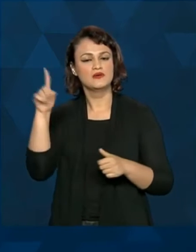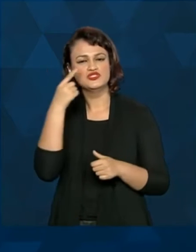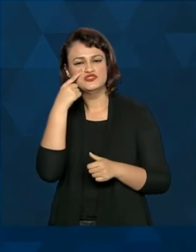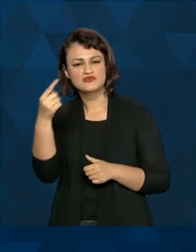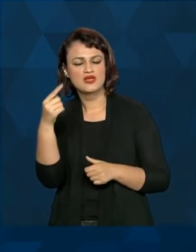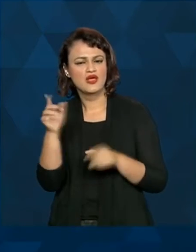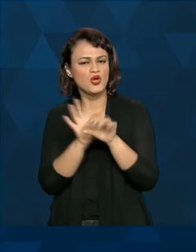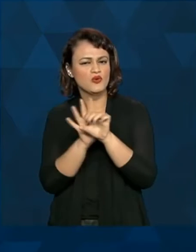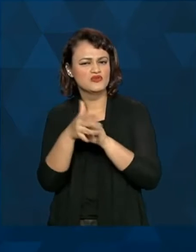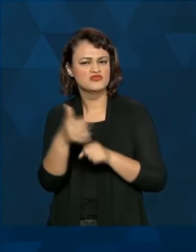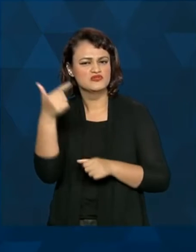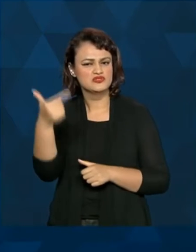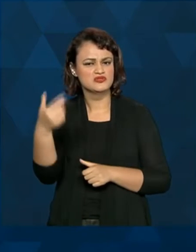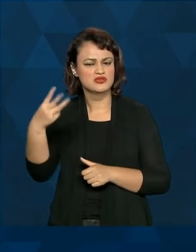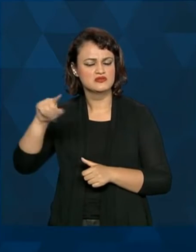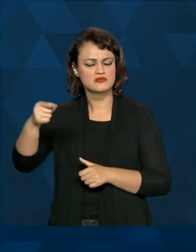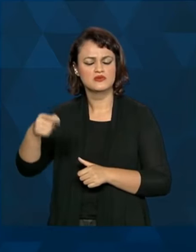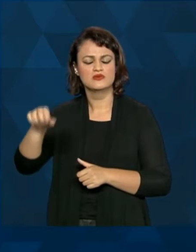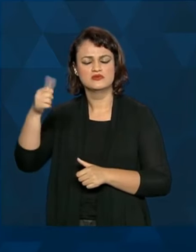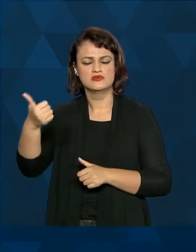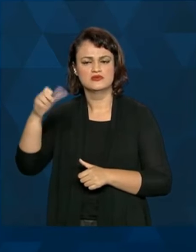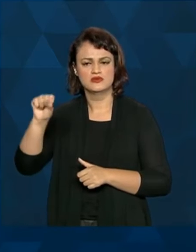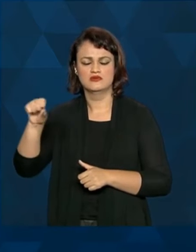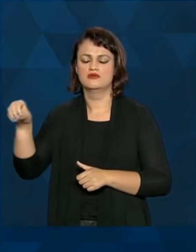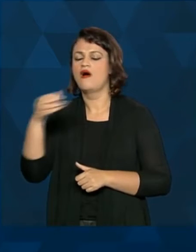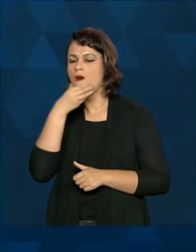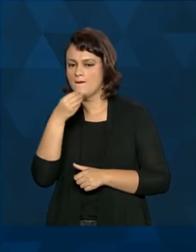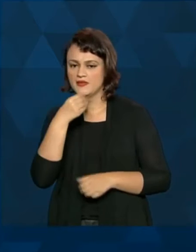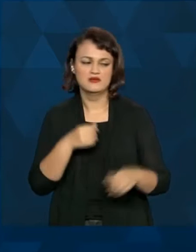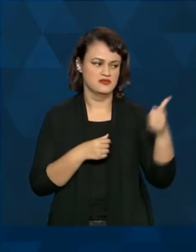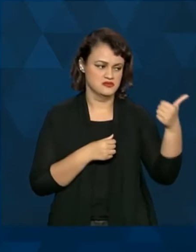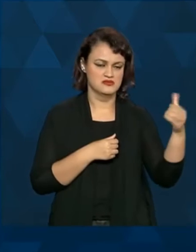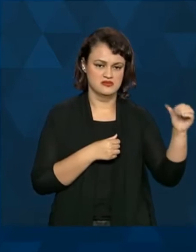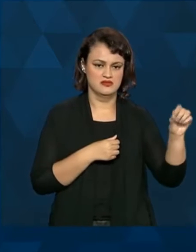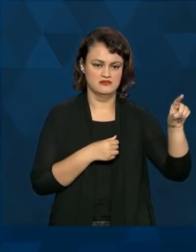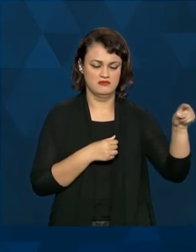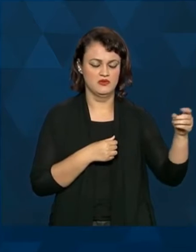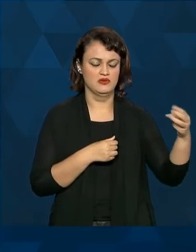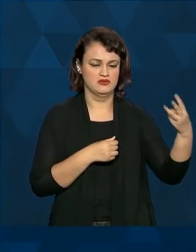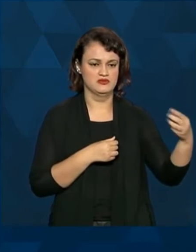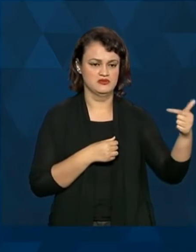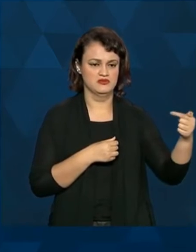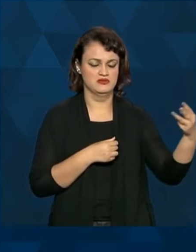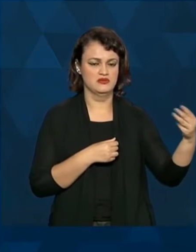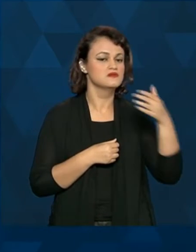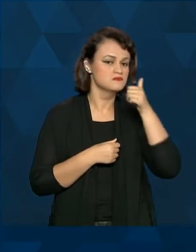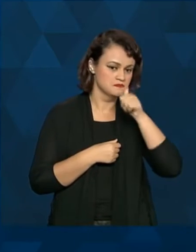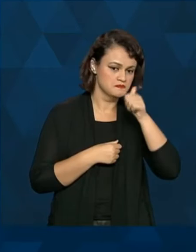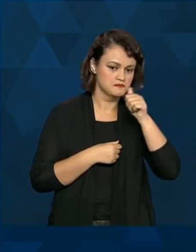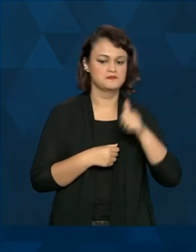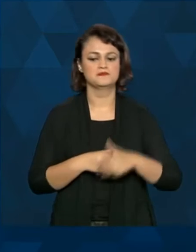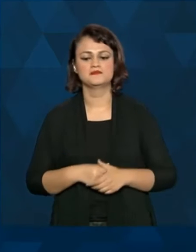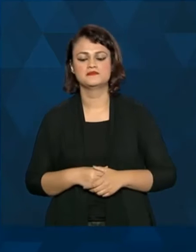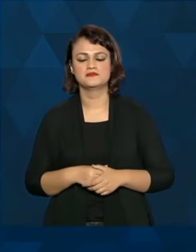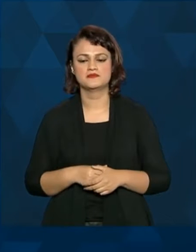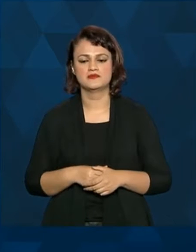Covid, dá 23.180 masculino e 16.223 do sexo feminino. Quando a